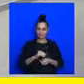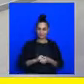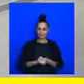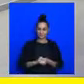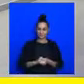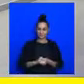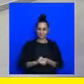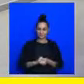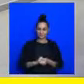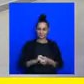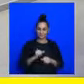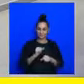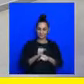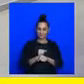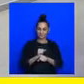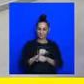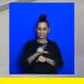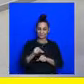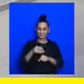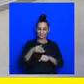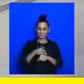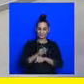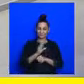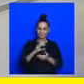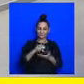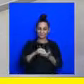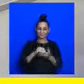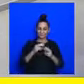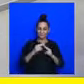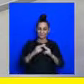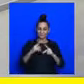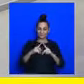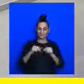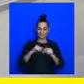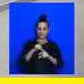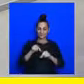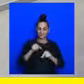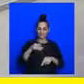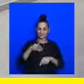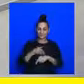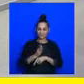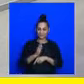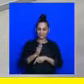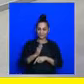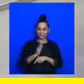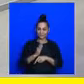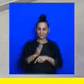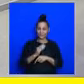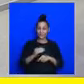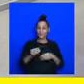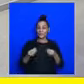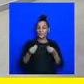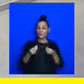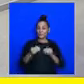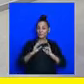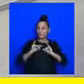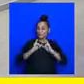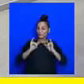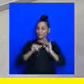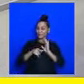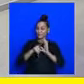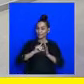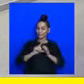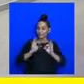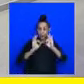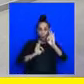confirmações. Aguardando agora a validação do sorteio com a Matriz da Caixa em Brasília. Sorteio validado. E como eu disse anteriormente, agora